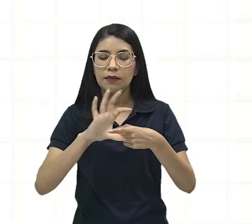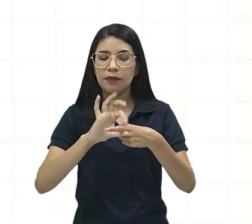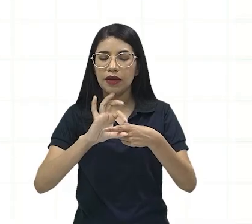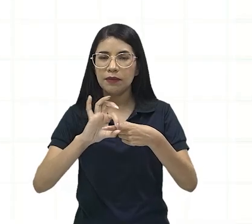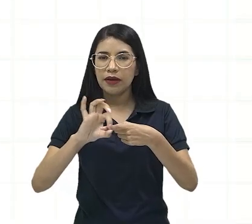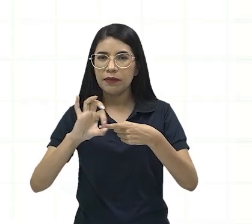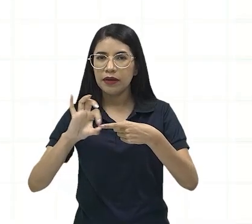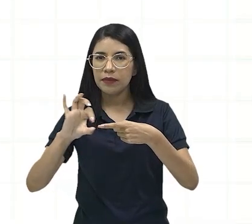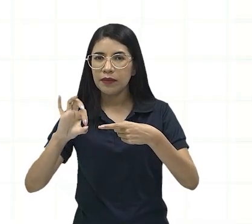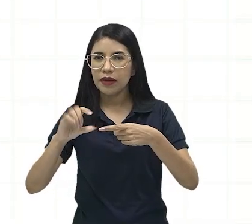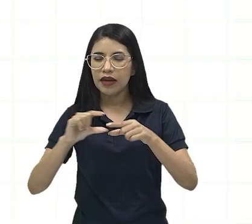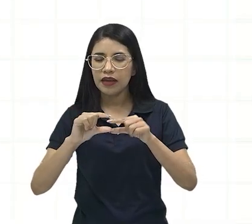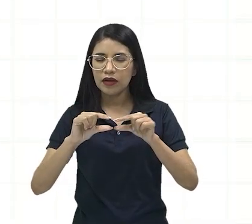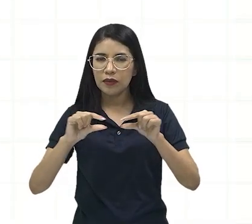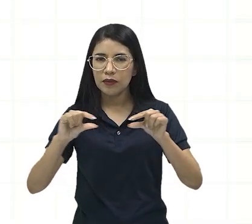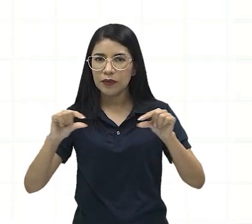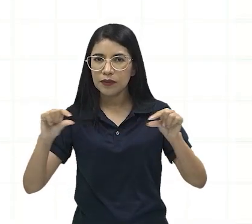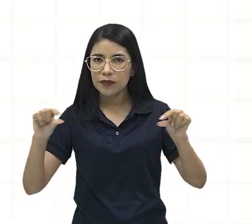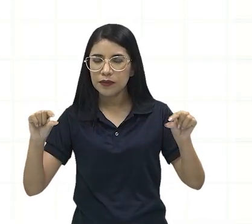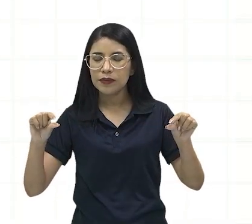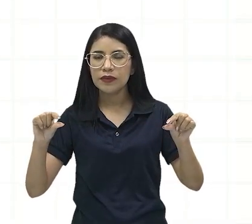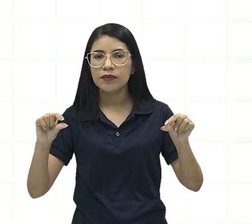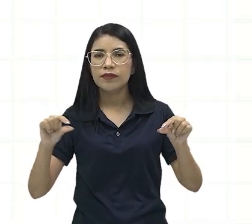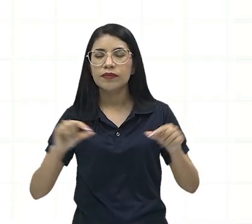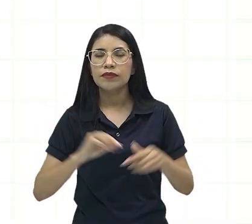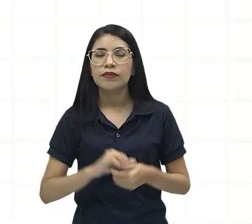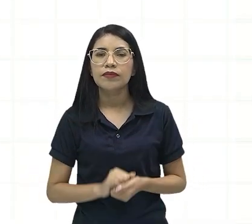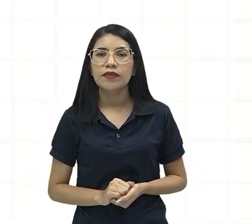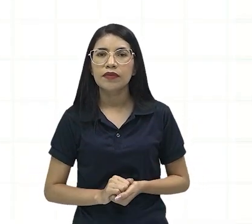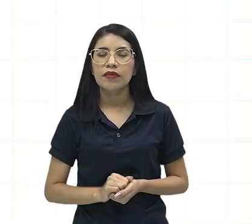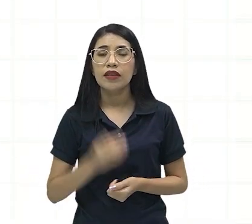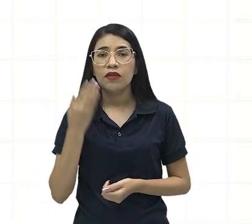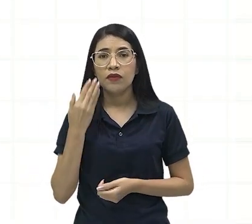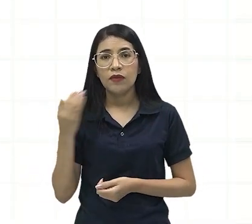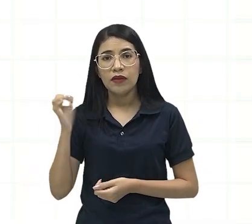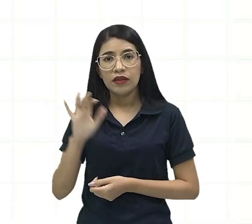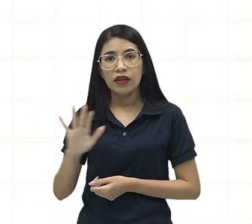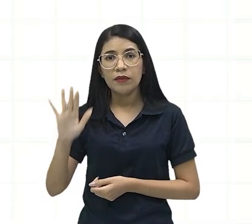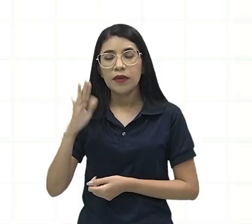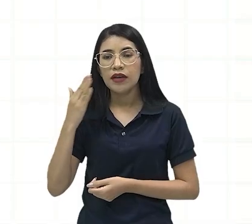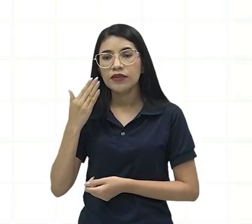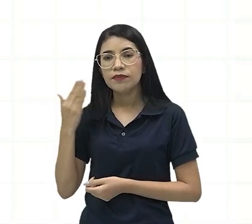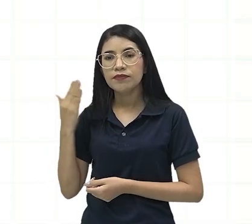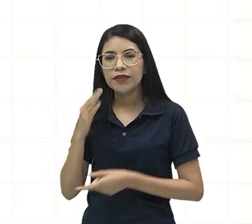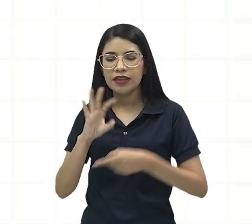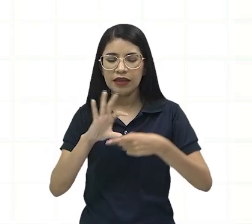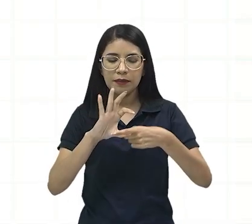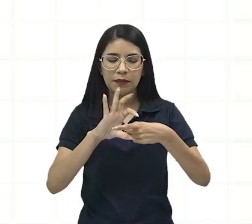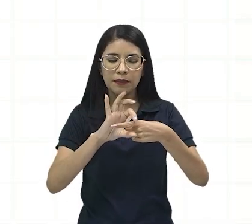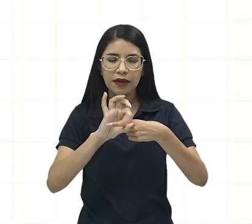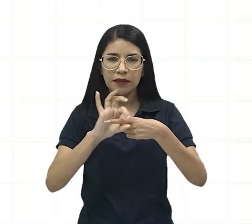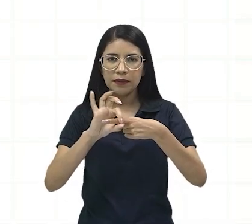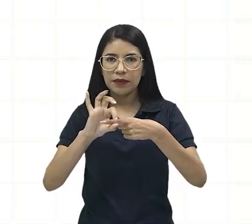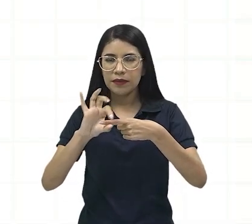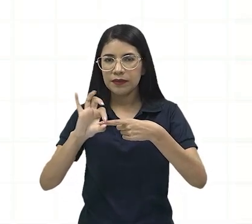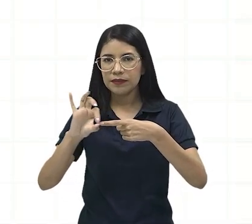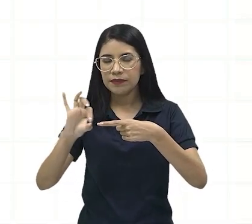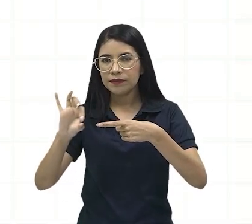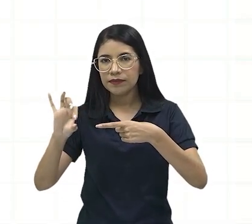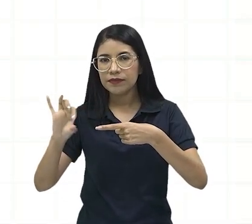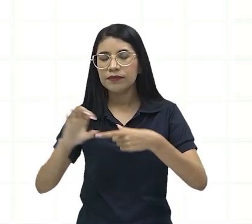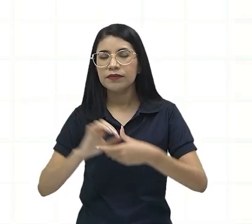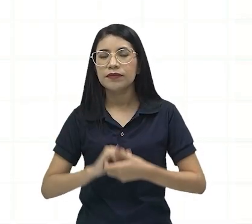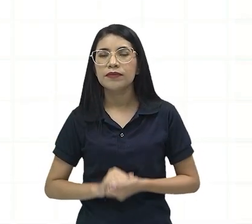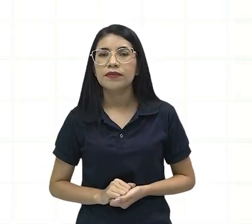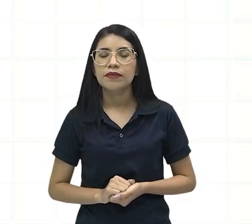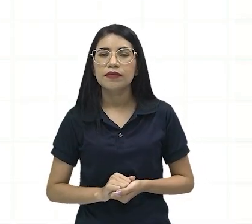e alongado, né? Formando por vários anéis. Então, vocês estão vendo aqui, ó, que eu estou riscando, são vários